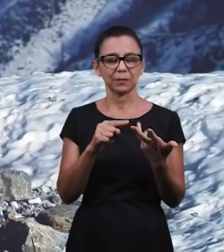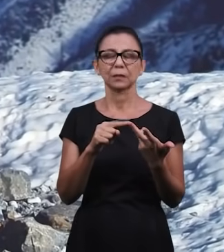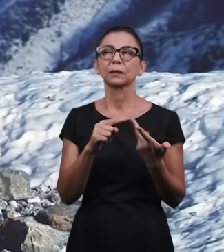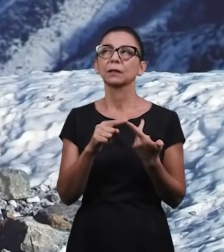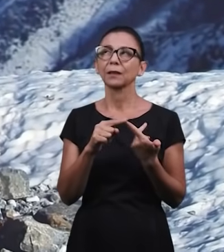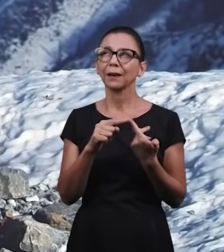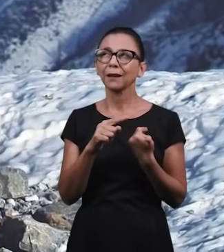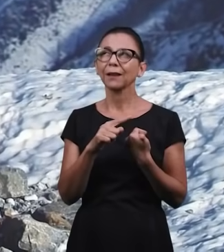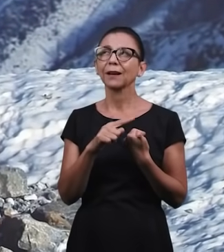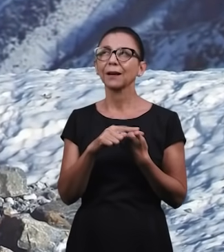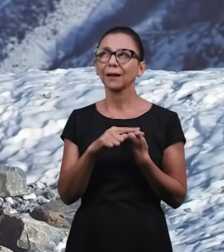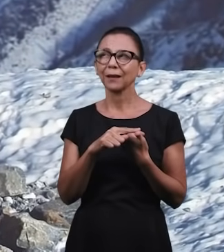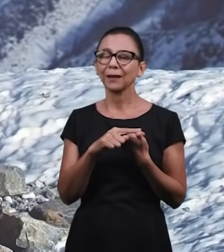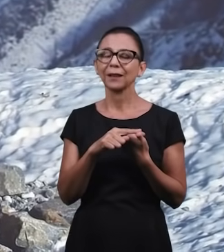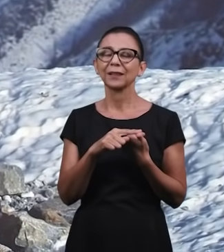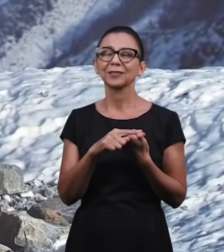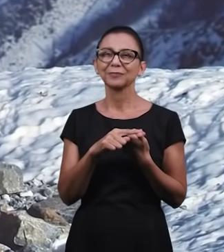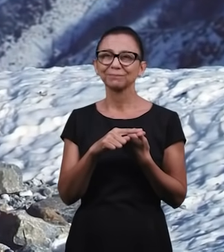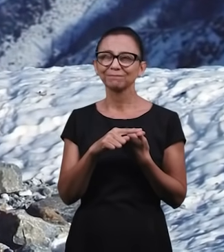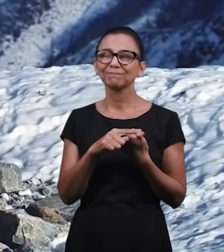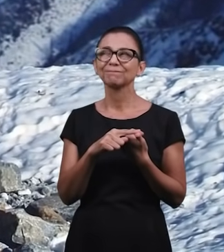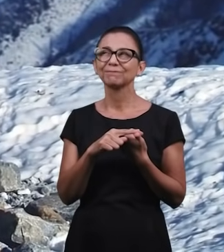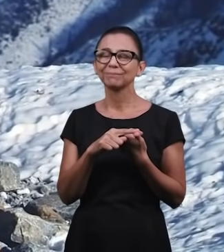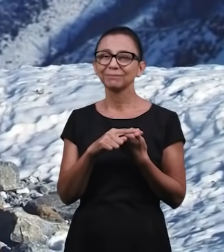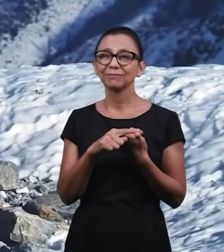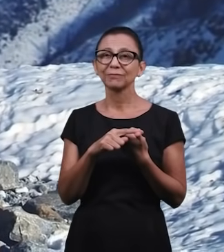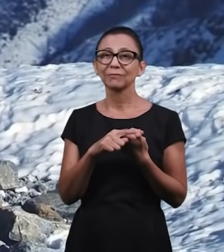por meu pecado.